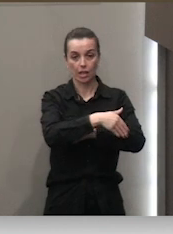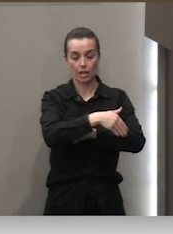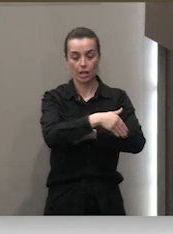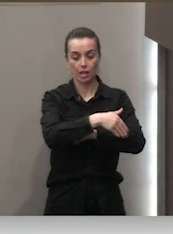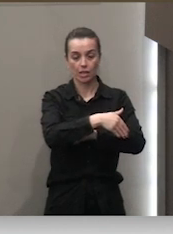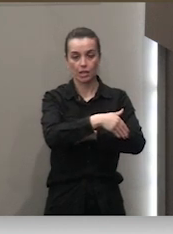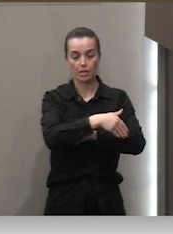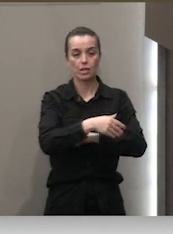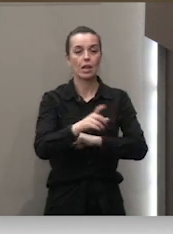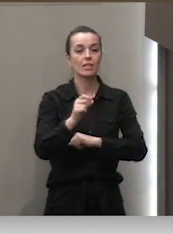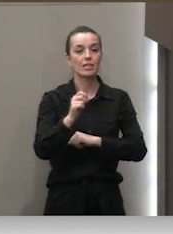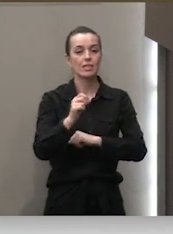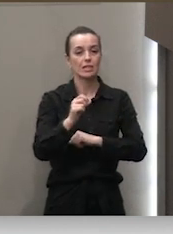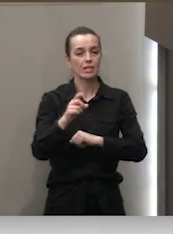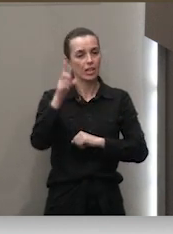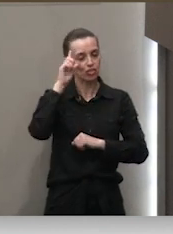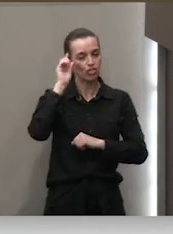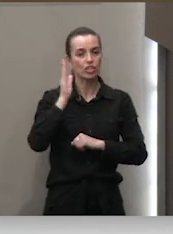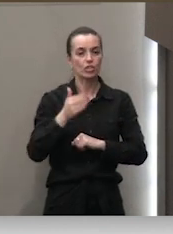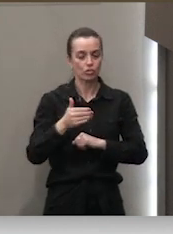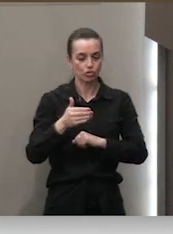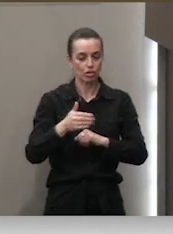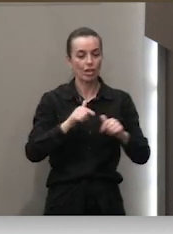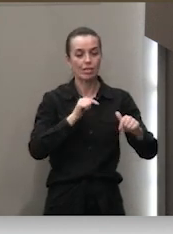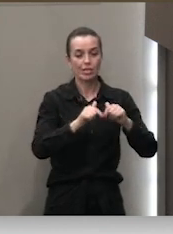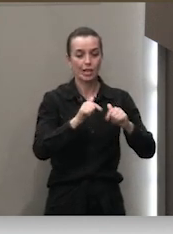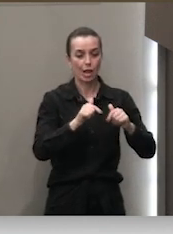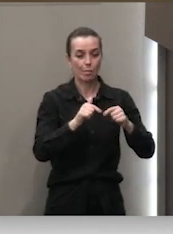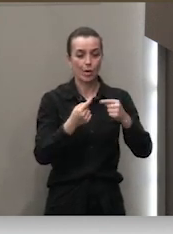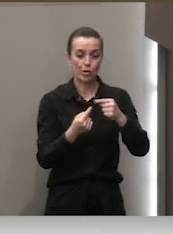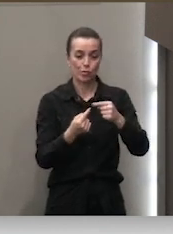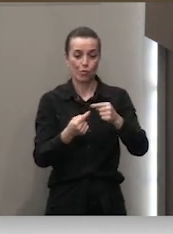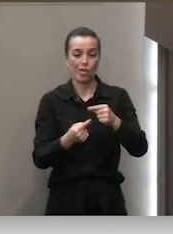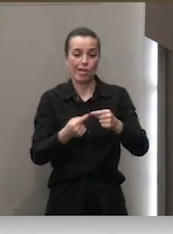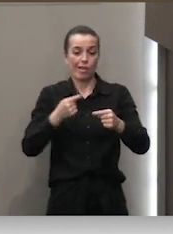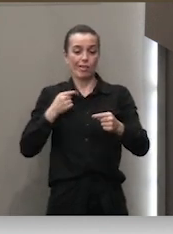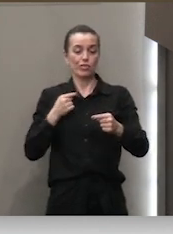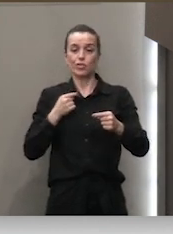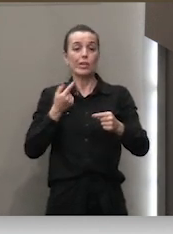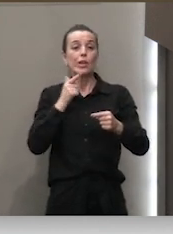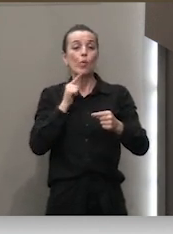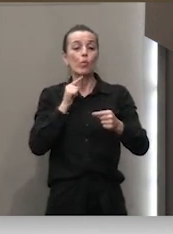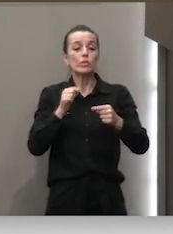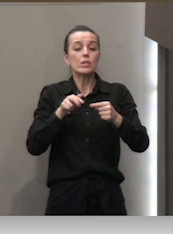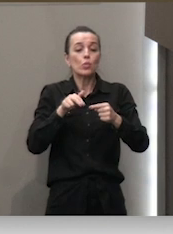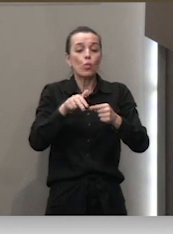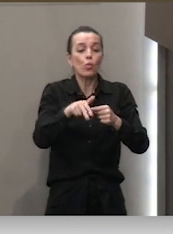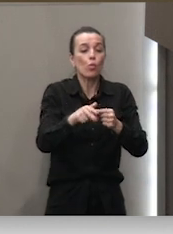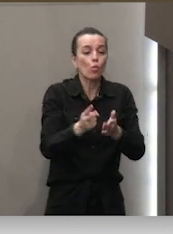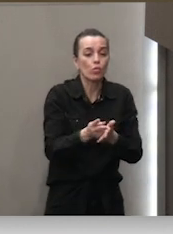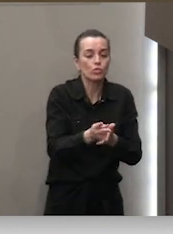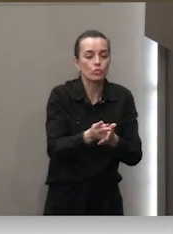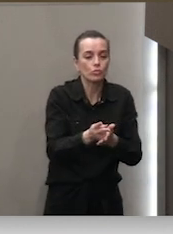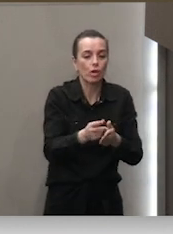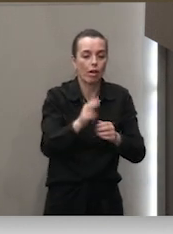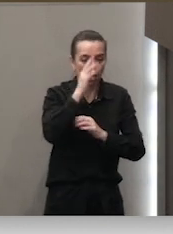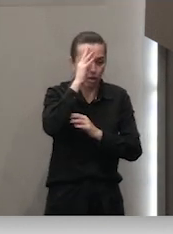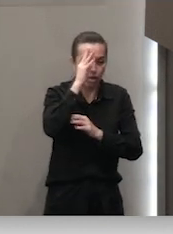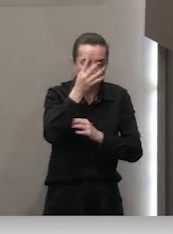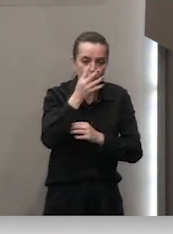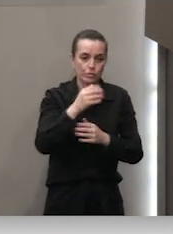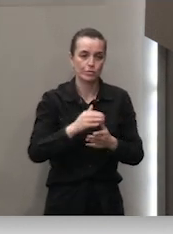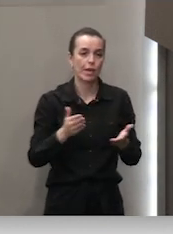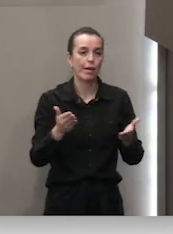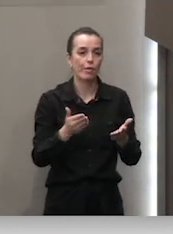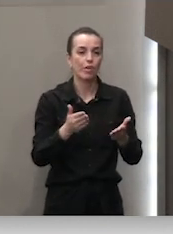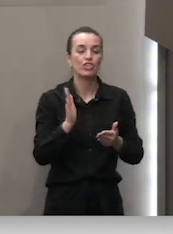para frente, e ela não conseguiu descer um pouquinho mais e fazer essa cratera que hoje já se encontra na